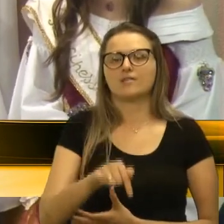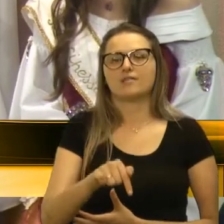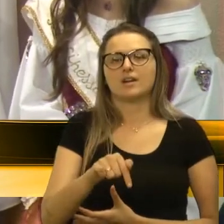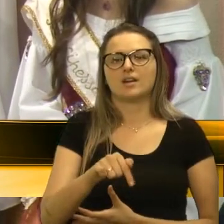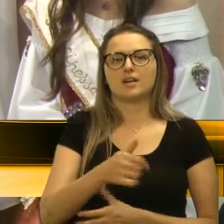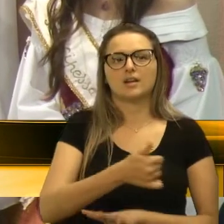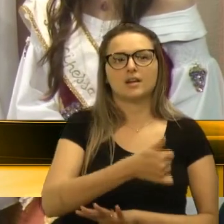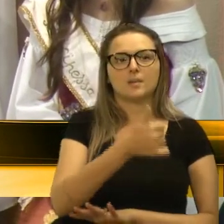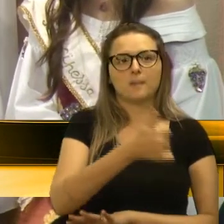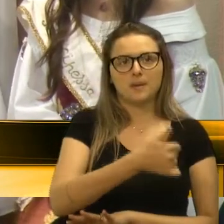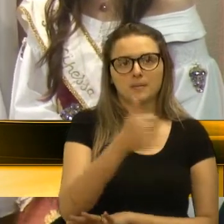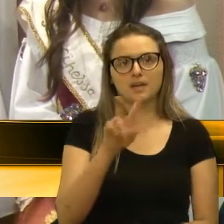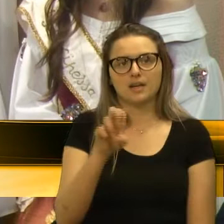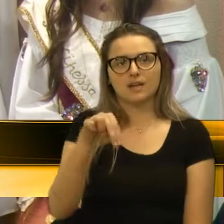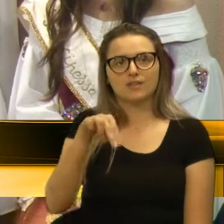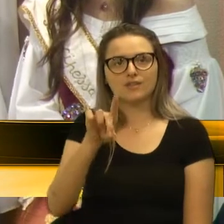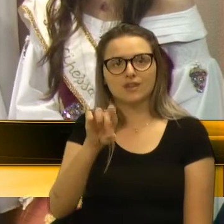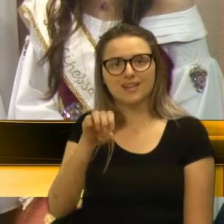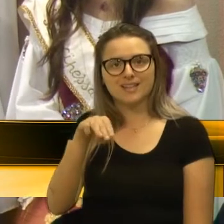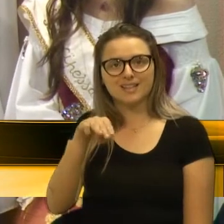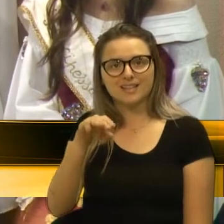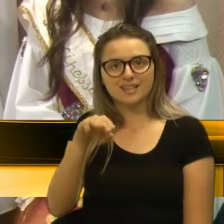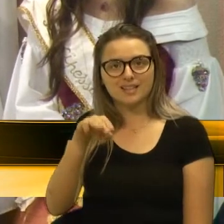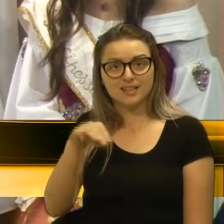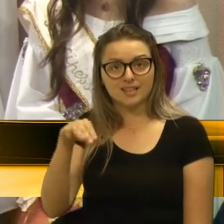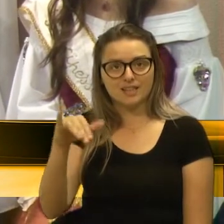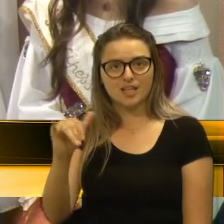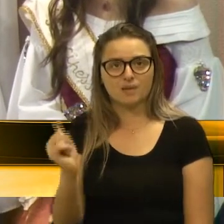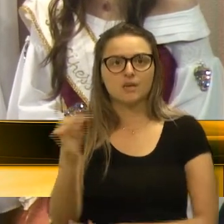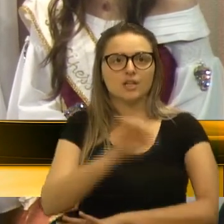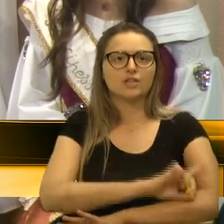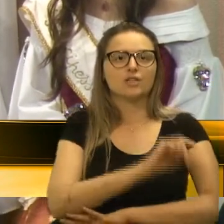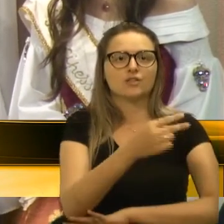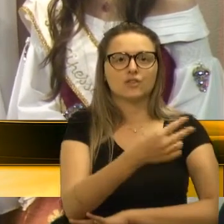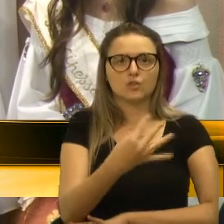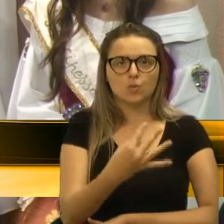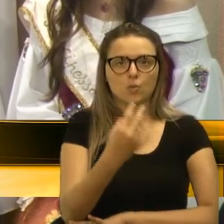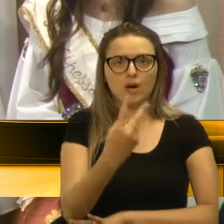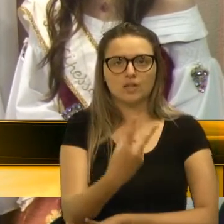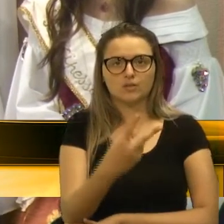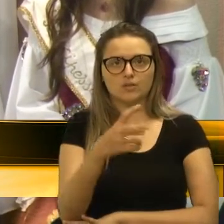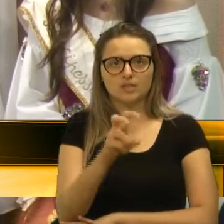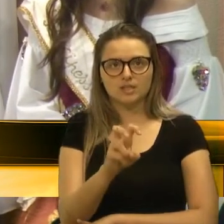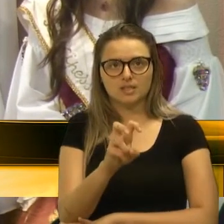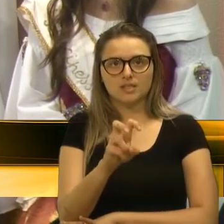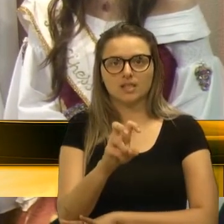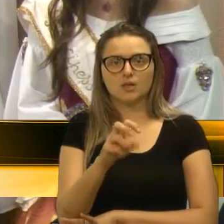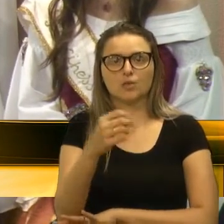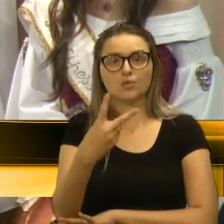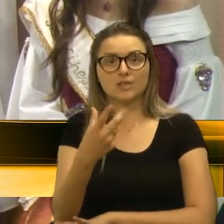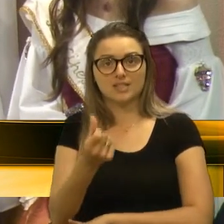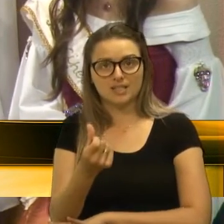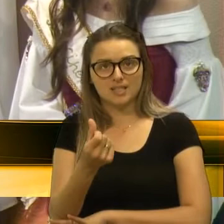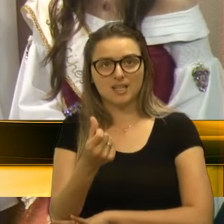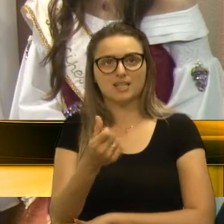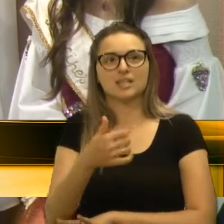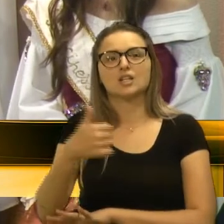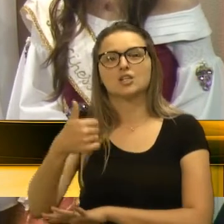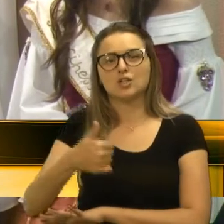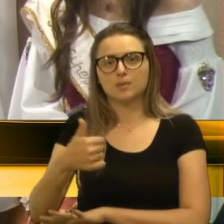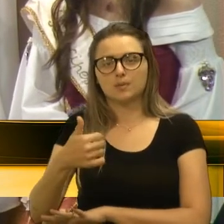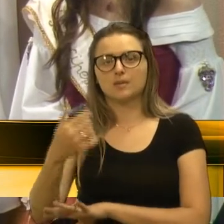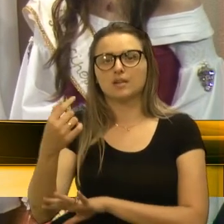Prima Vendemia 2020, que vai acontecer dia 24, 25, 26 e 31 de janeiro, 1º e 2